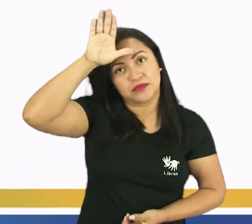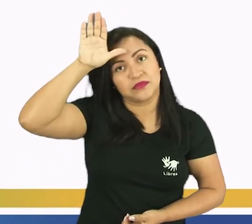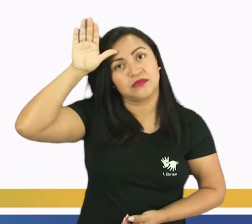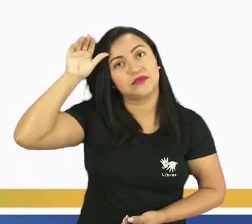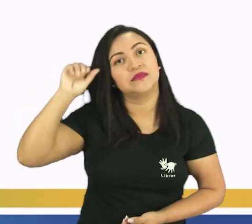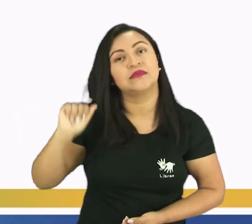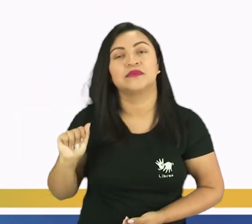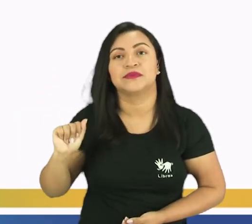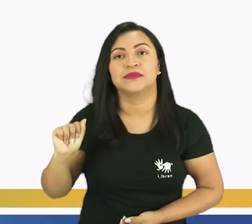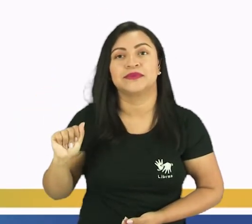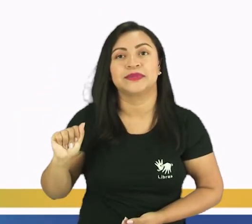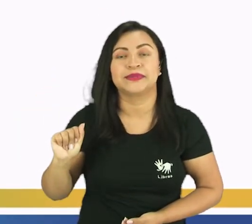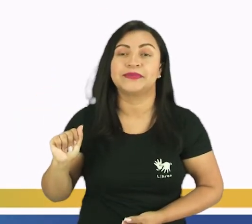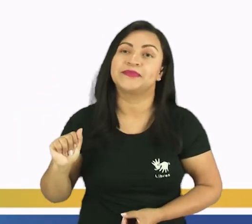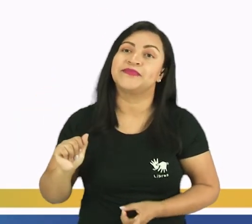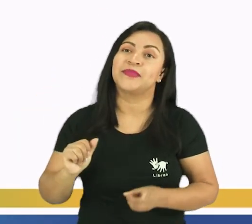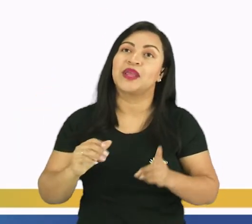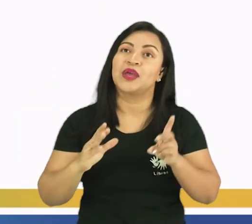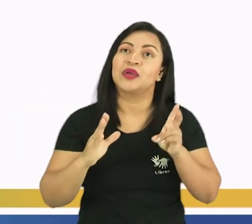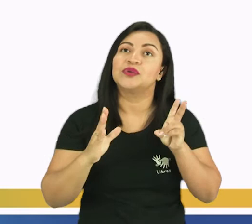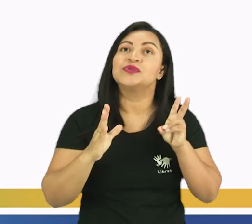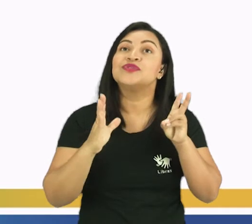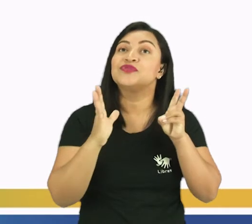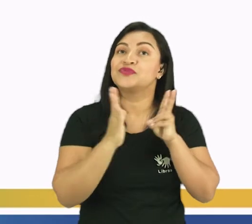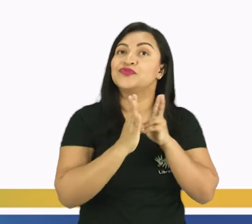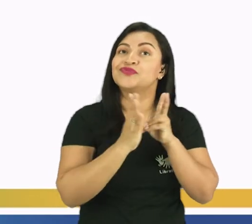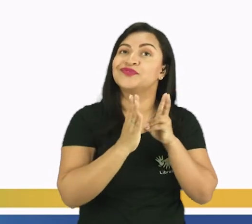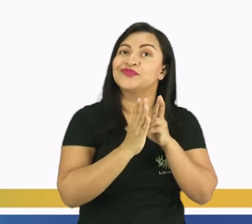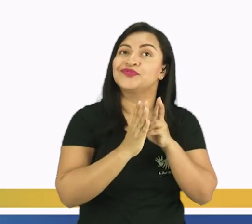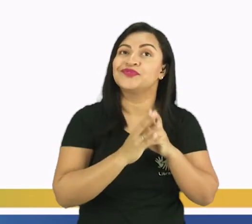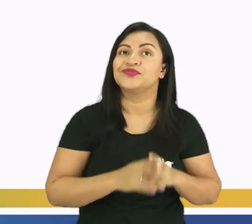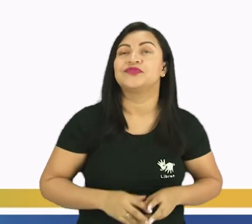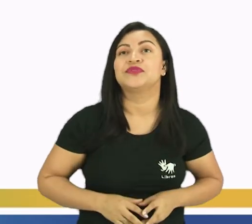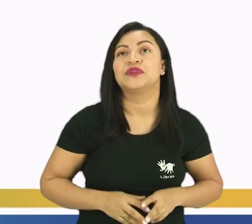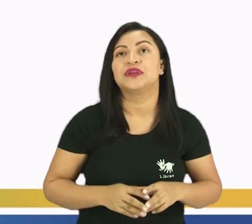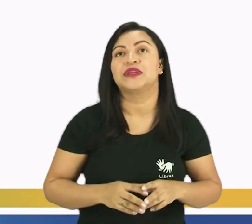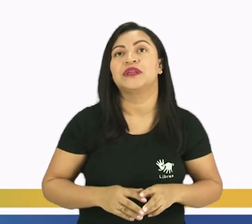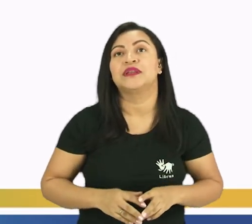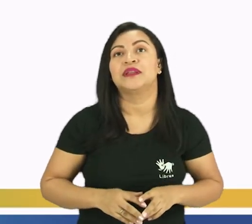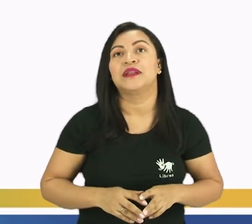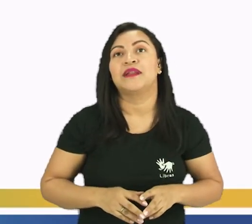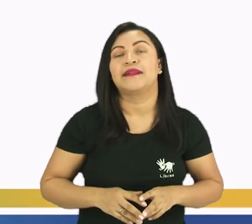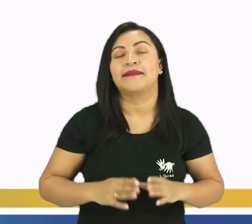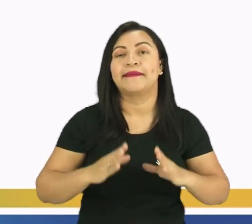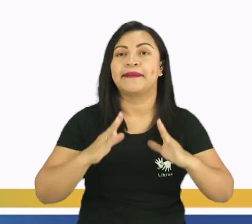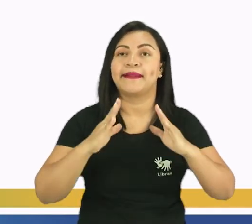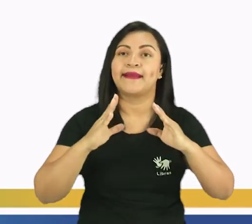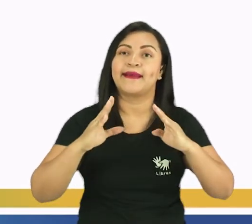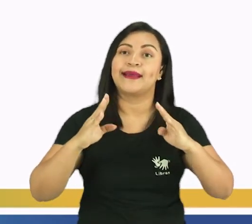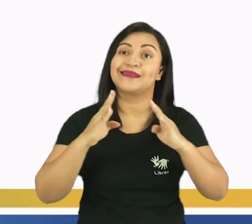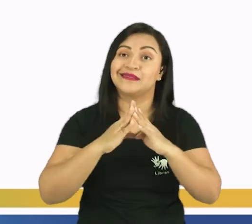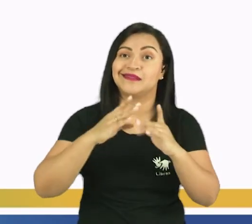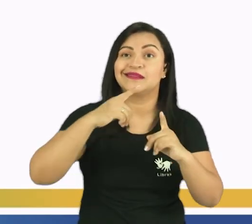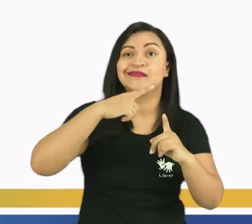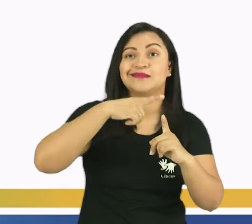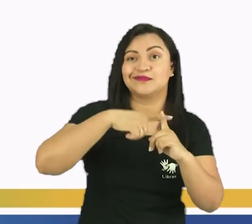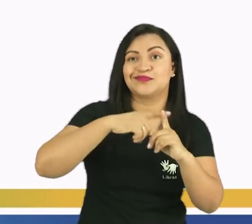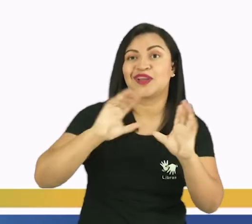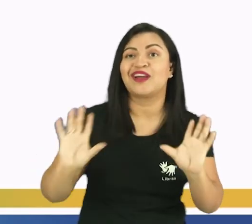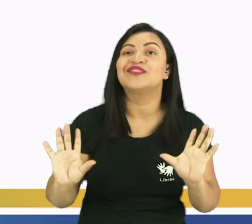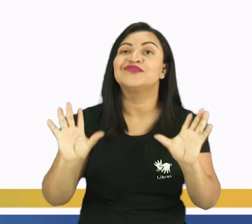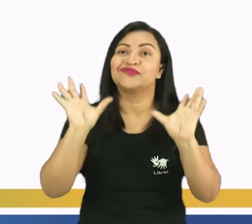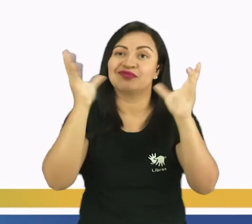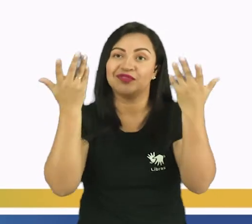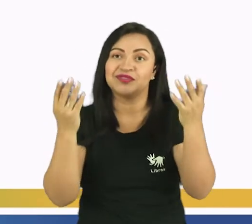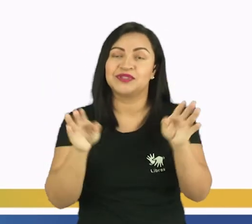Indígena, que homenageia santos padroeiros das cidades do interior do Mato Grosso. Os homens únicos participantes